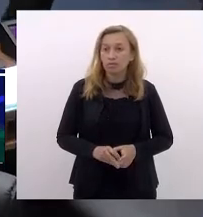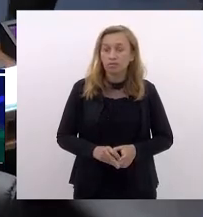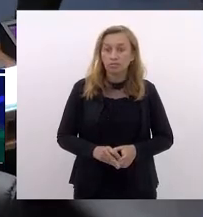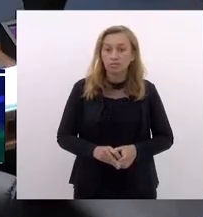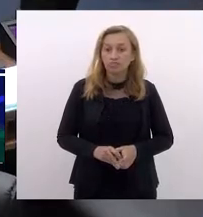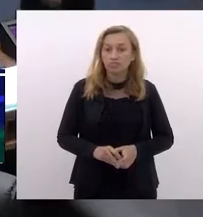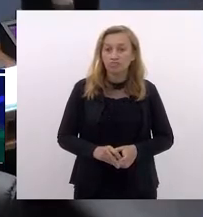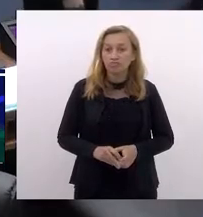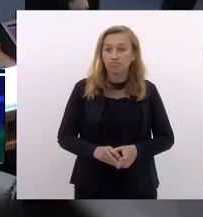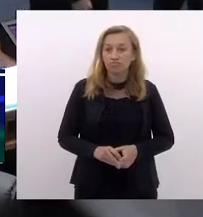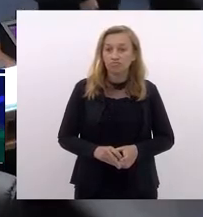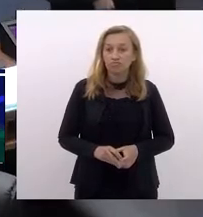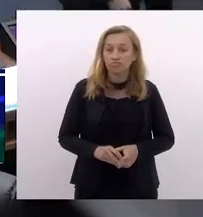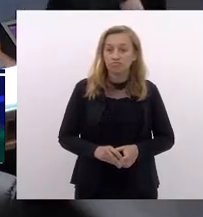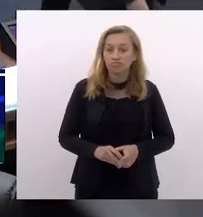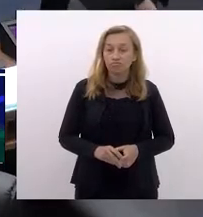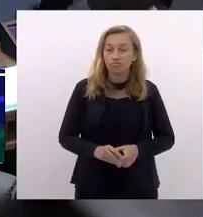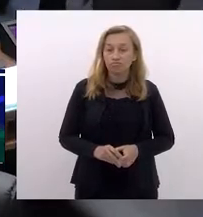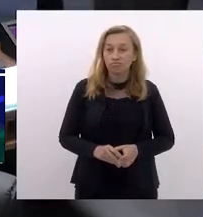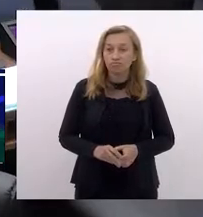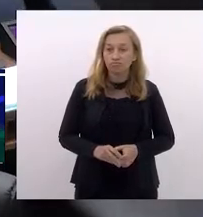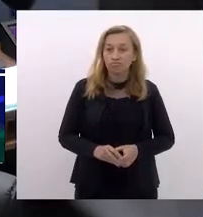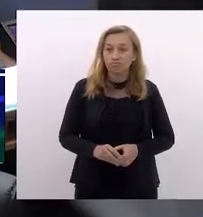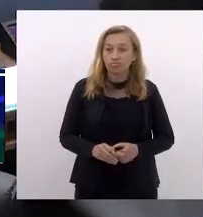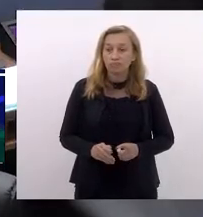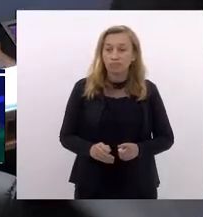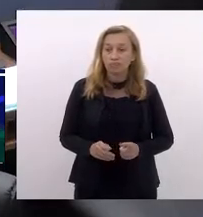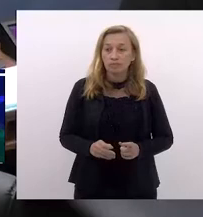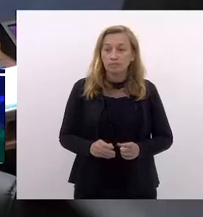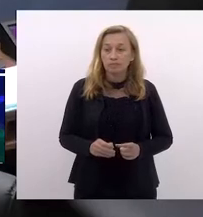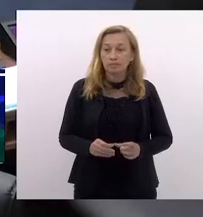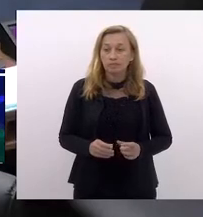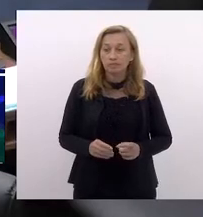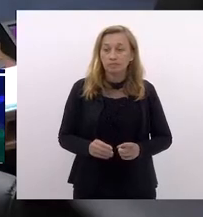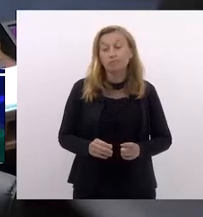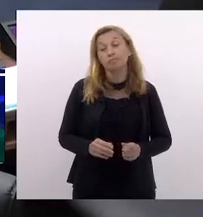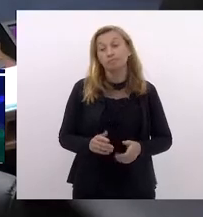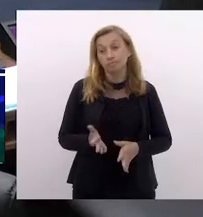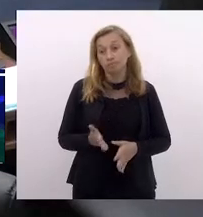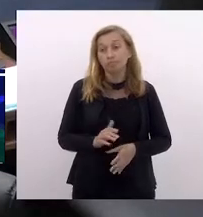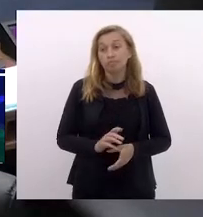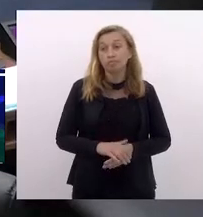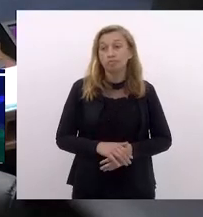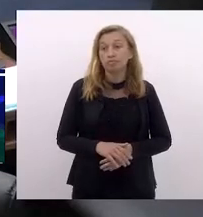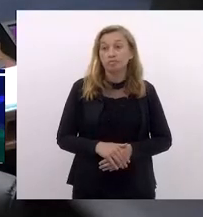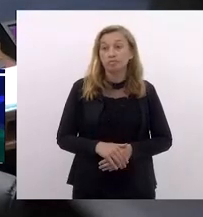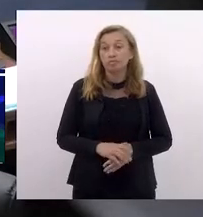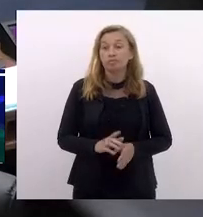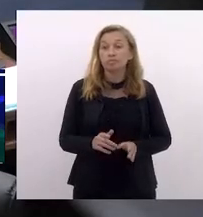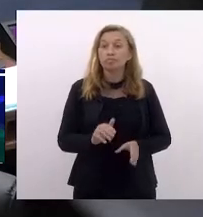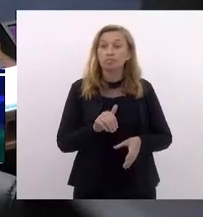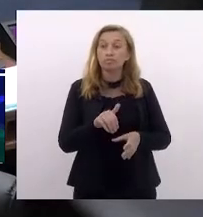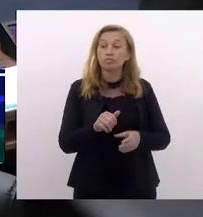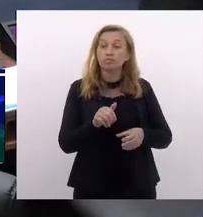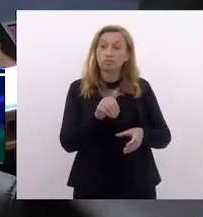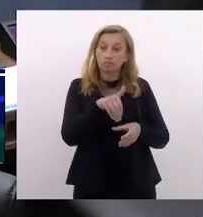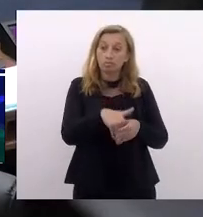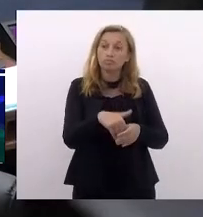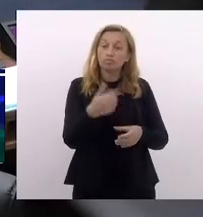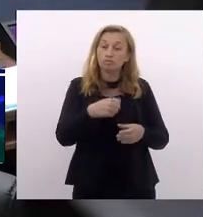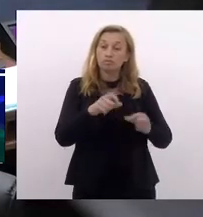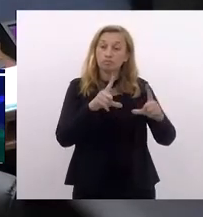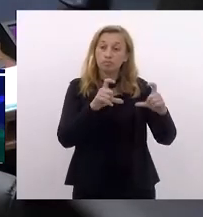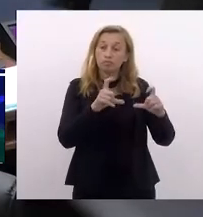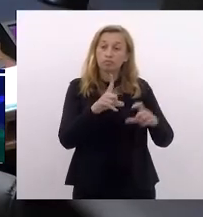Ah não não dá o sistema é feito para isso é nome da me transferir para confirmar o voto tem que ter a fotografia